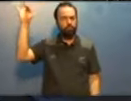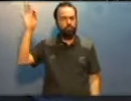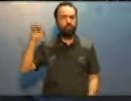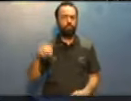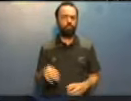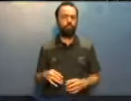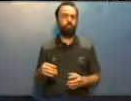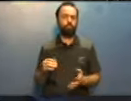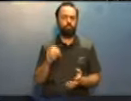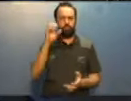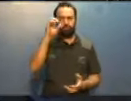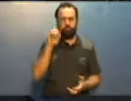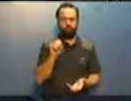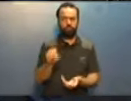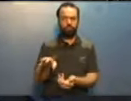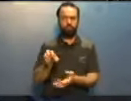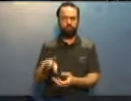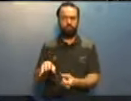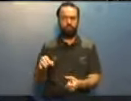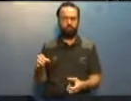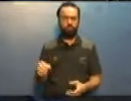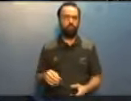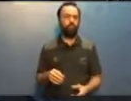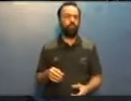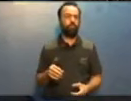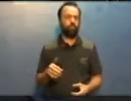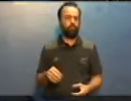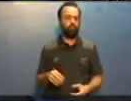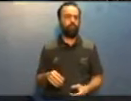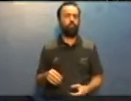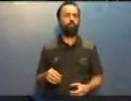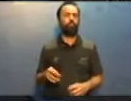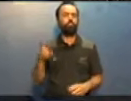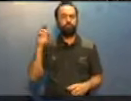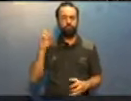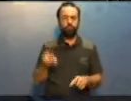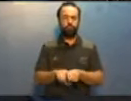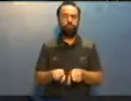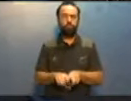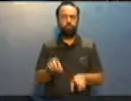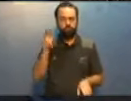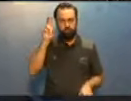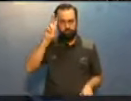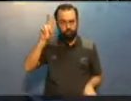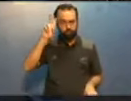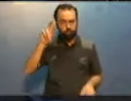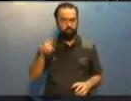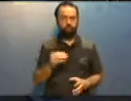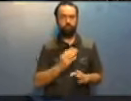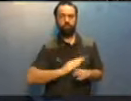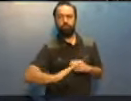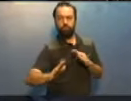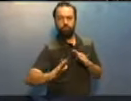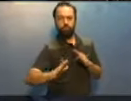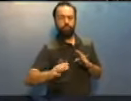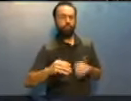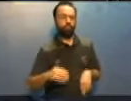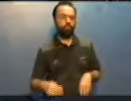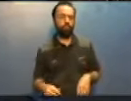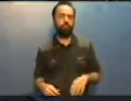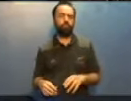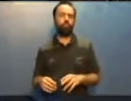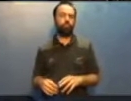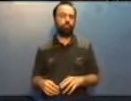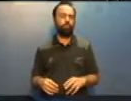nos ensinam bastante coisas. Abordamos também sobre a história dessas lutas, como elas surgiram, alguns golpes